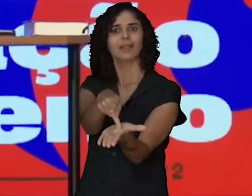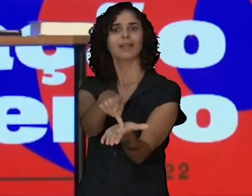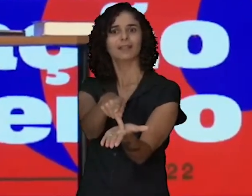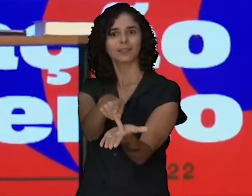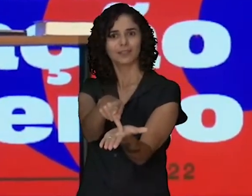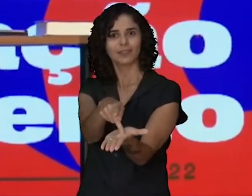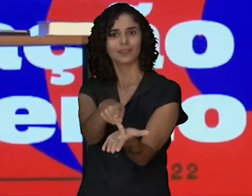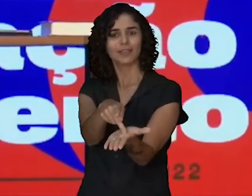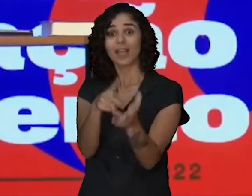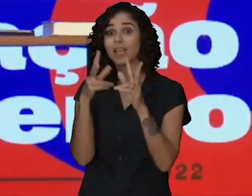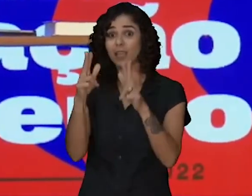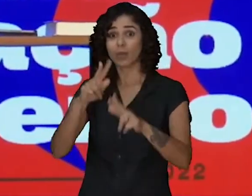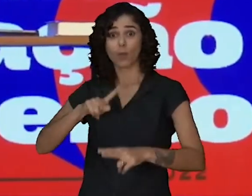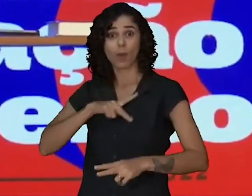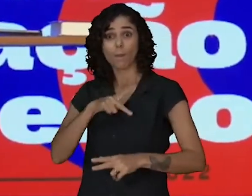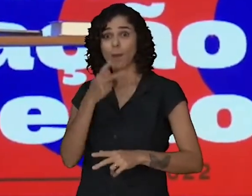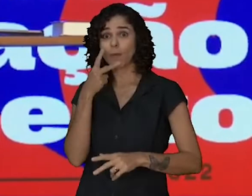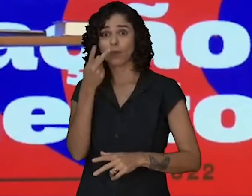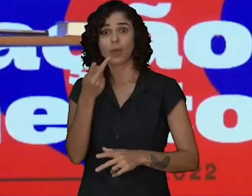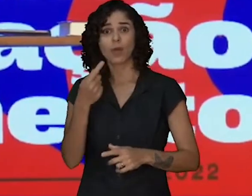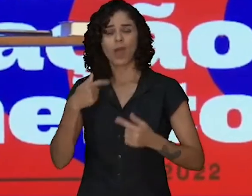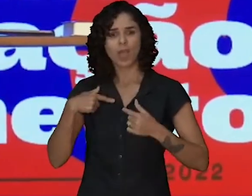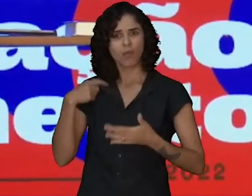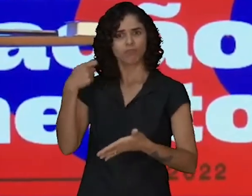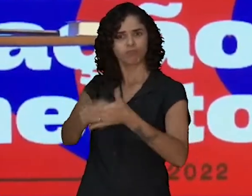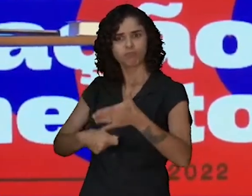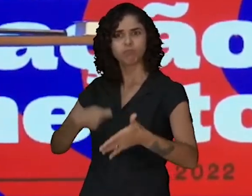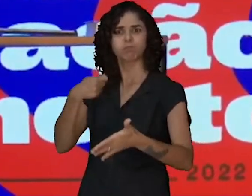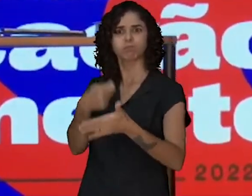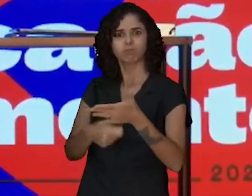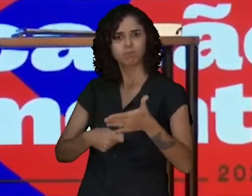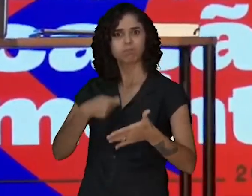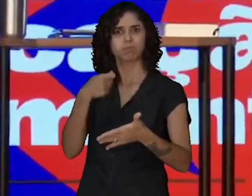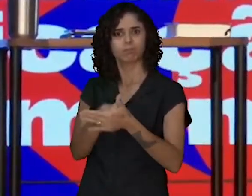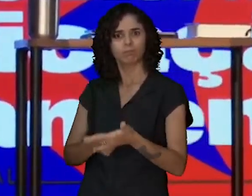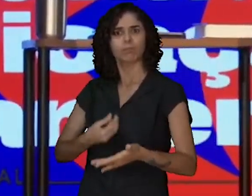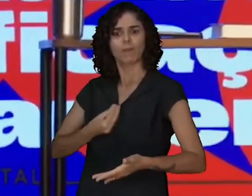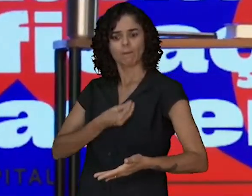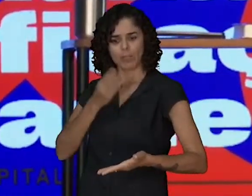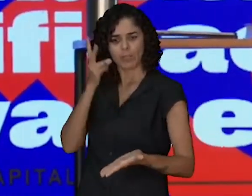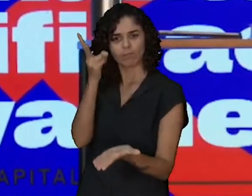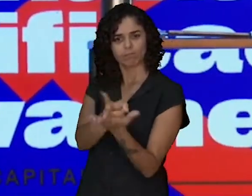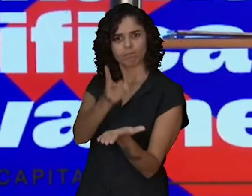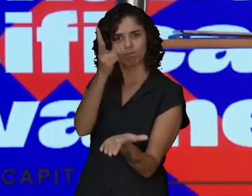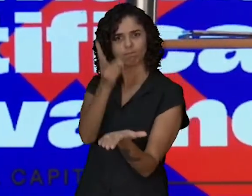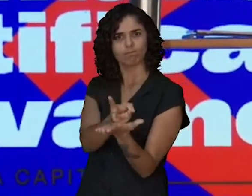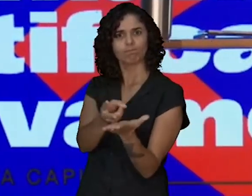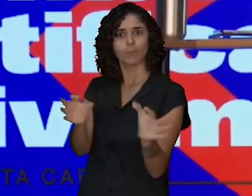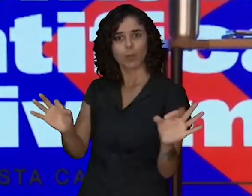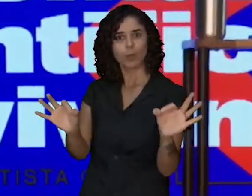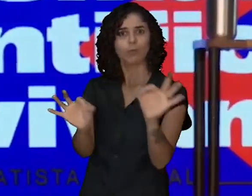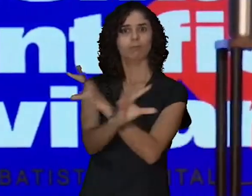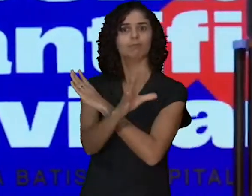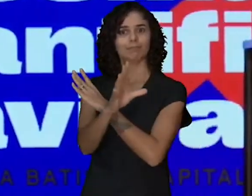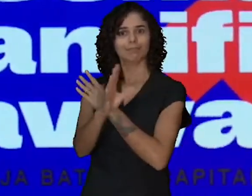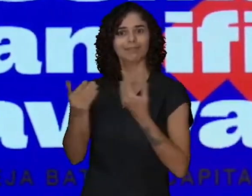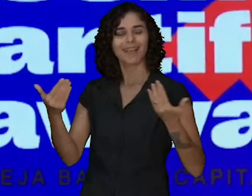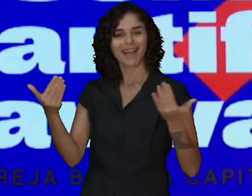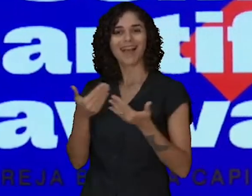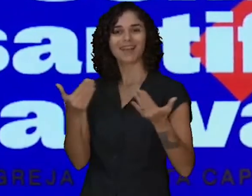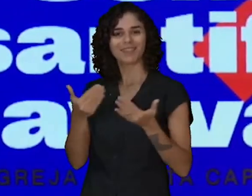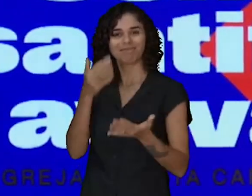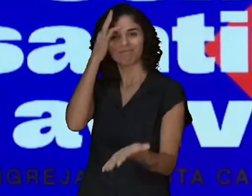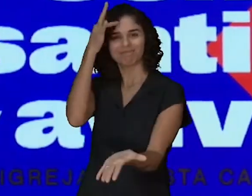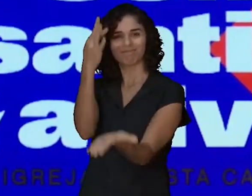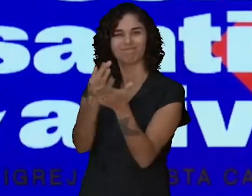como Paulo, combati o bom combate, terminei a carreira e guardei a fé. Mas tem